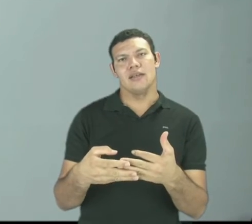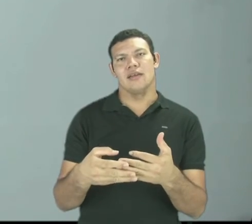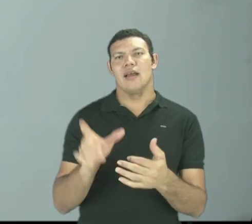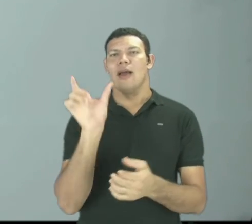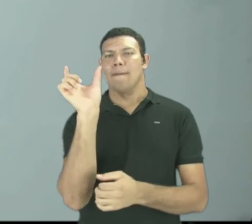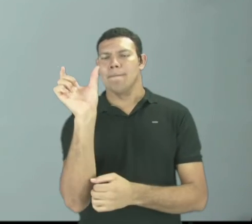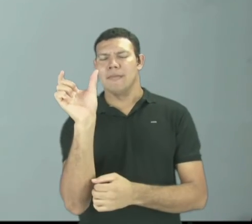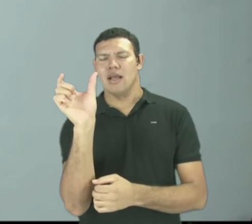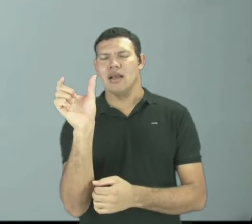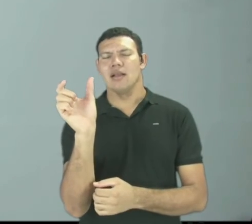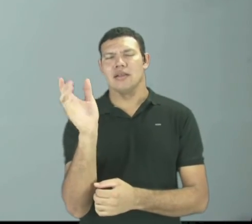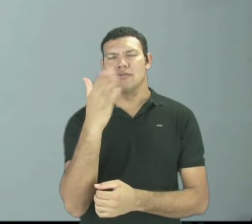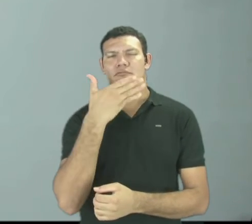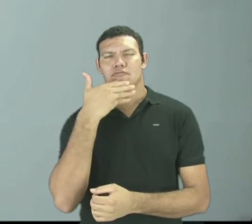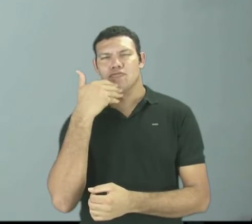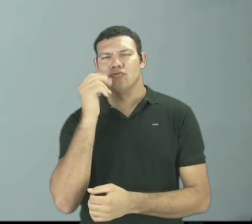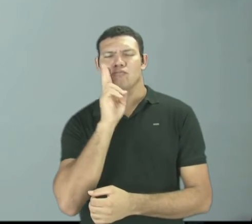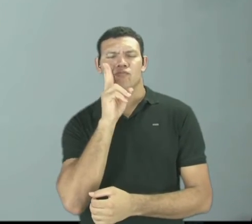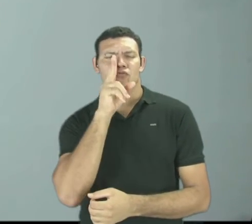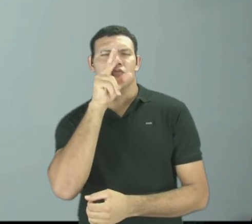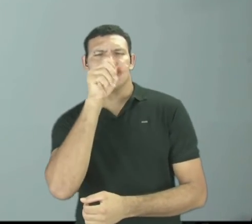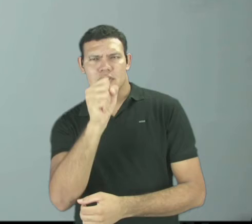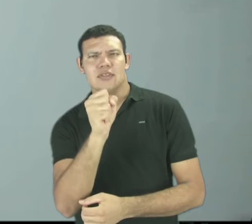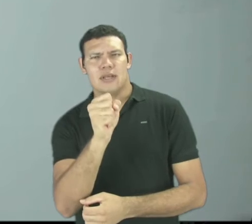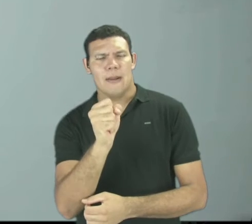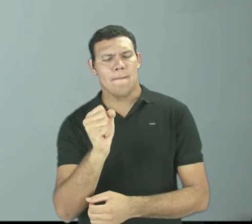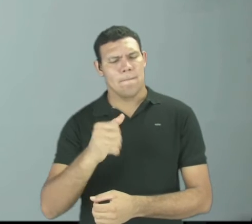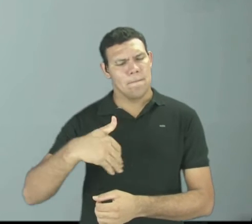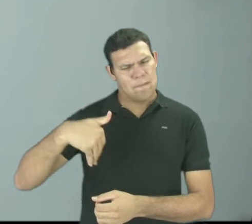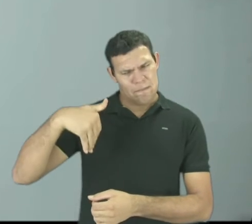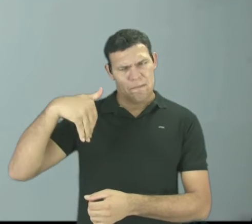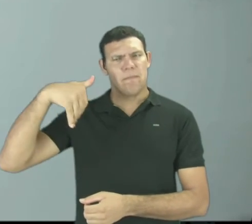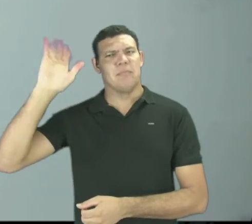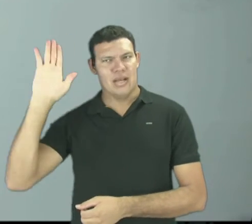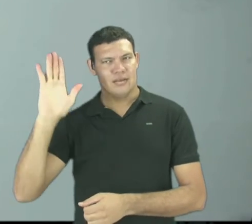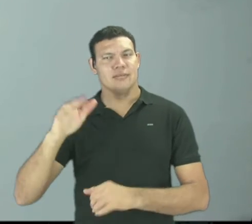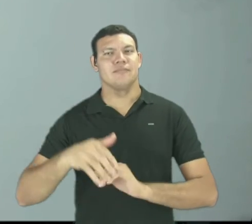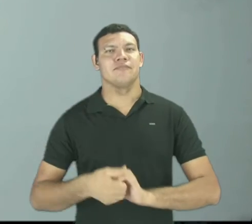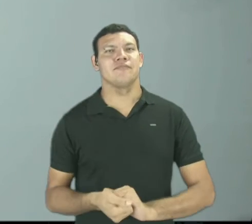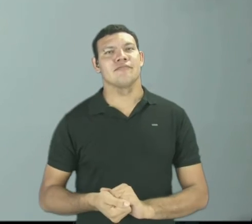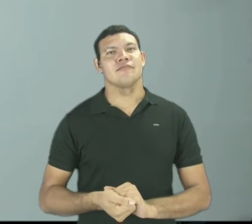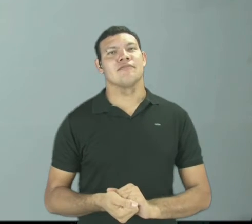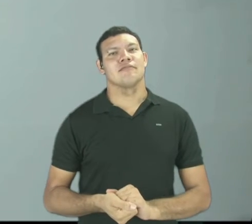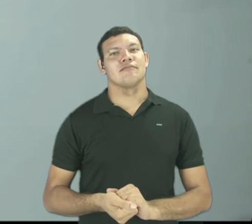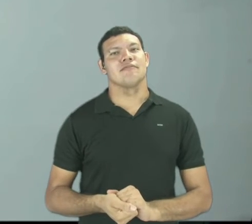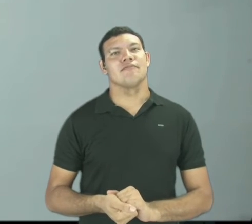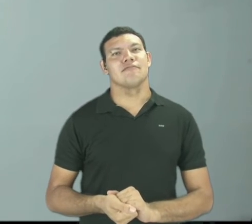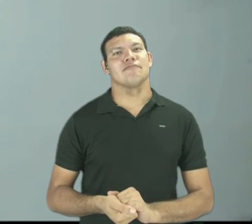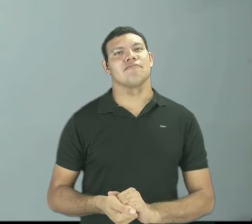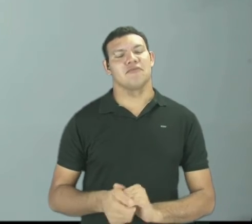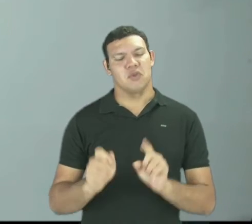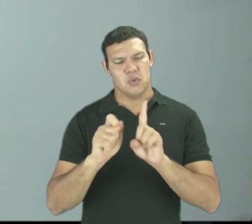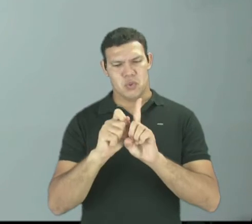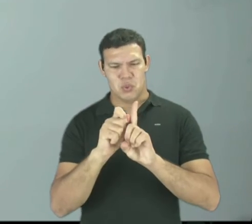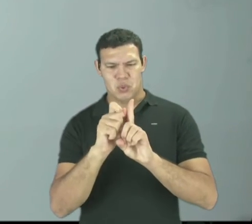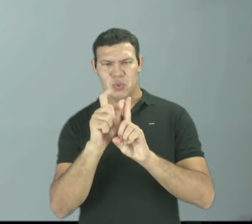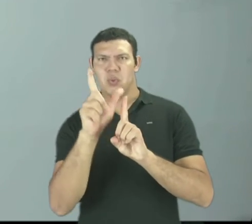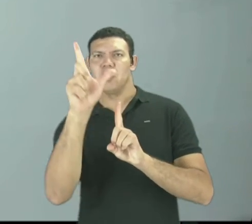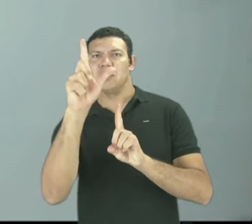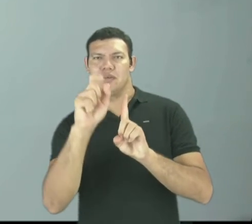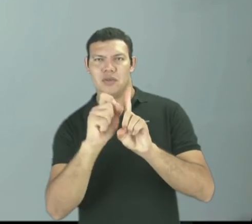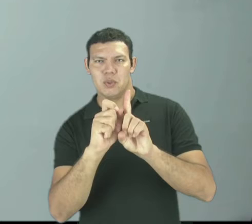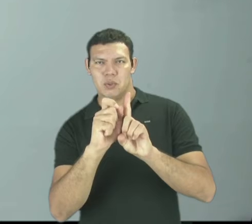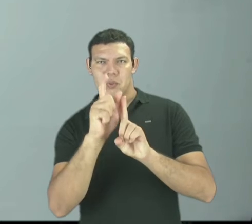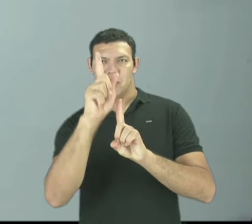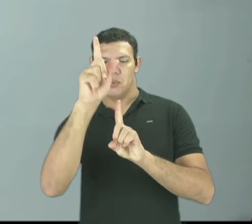mais intensidade, mais forte. Eu sou mais veloz, entendem? Então ela intensifica a palavra